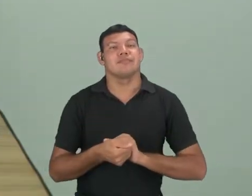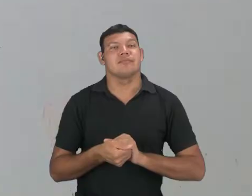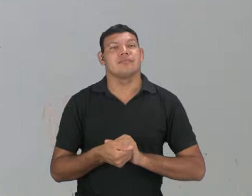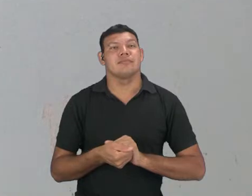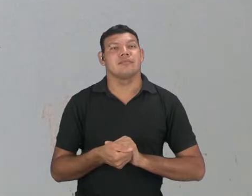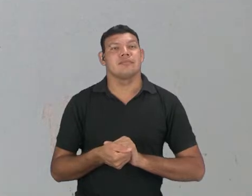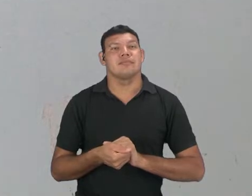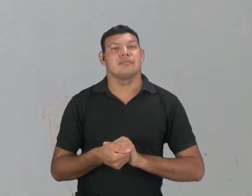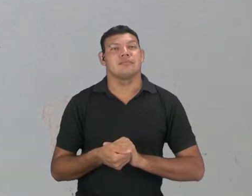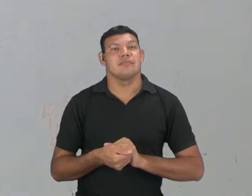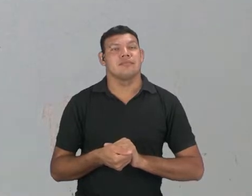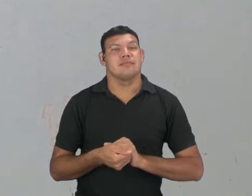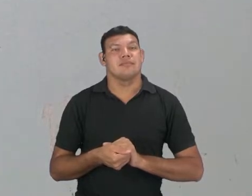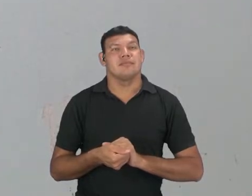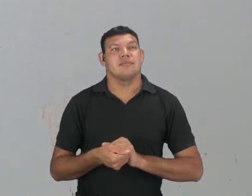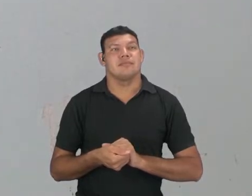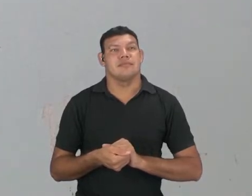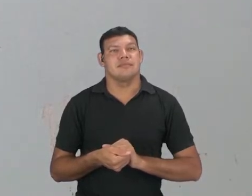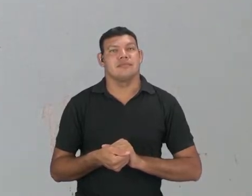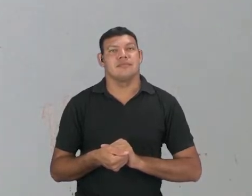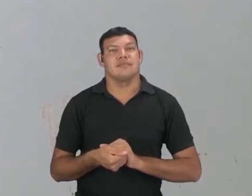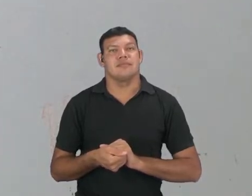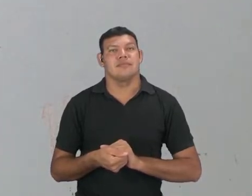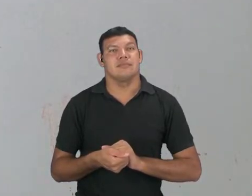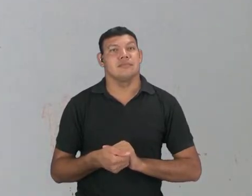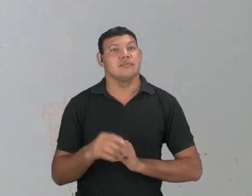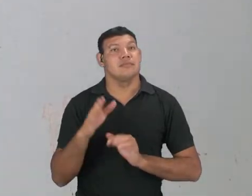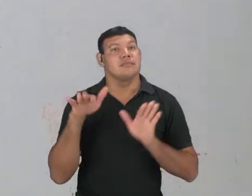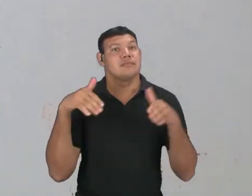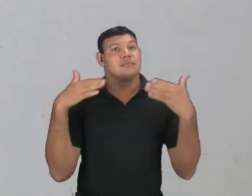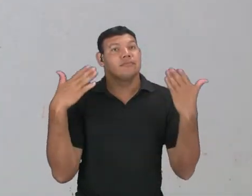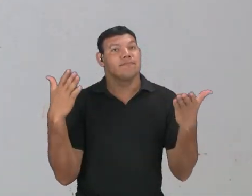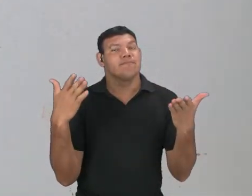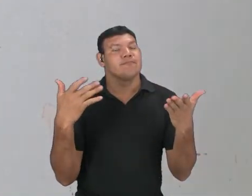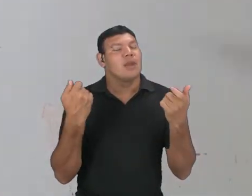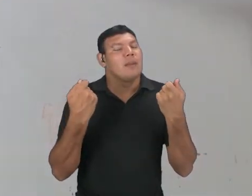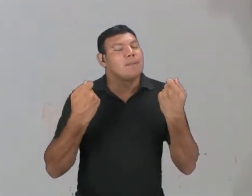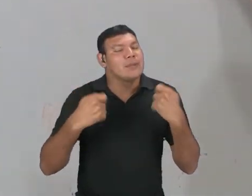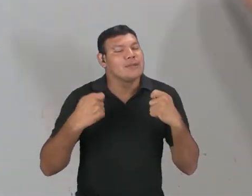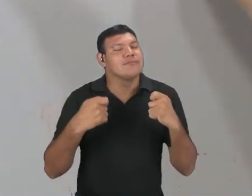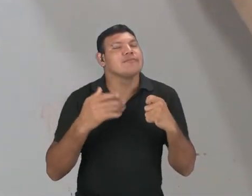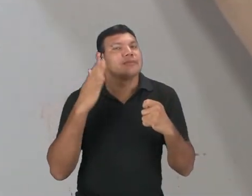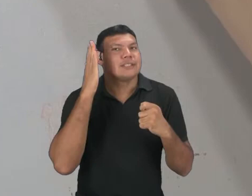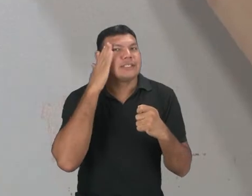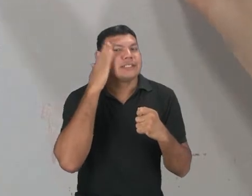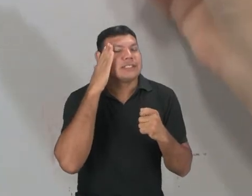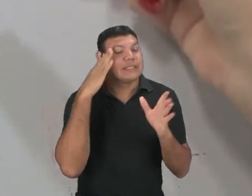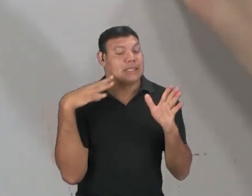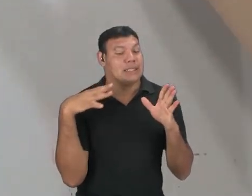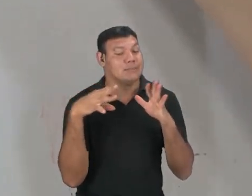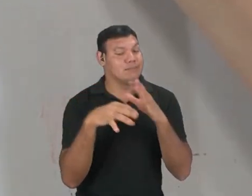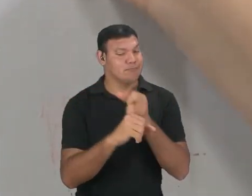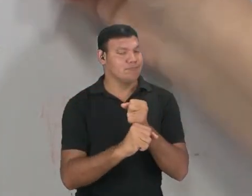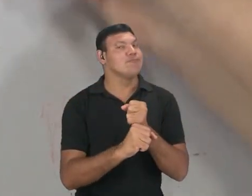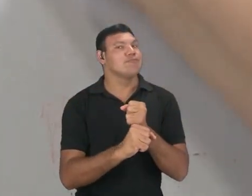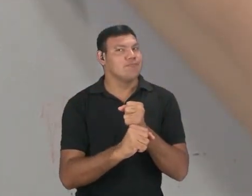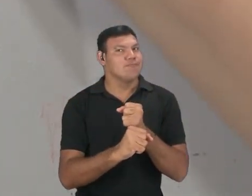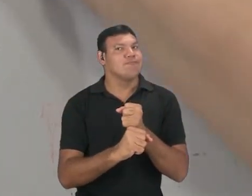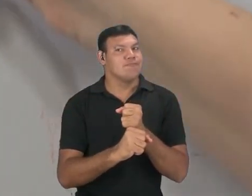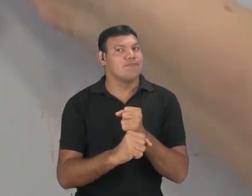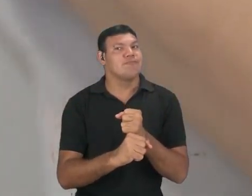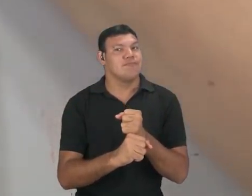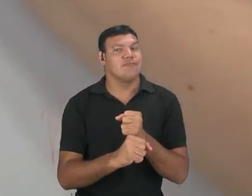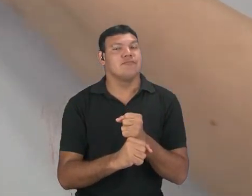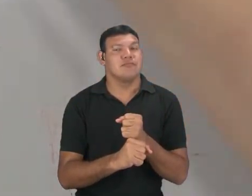subtração, né? Vou fazer uma continha de subtração. Aí, nós precisamos, né, saber fazer o cálculo, né? Número